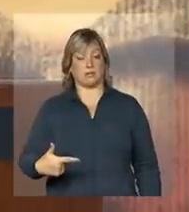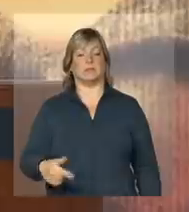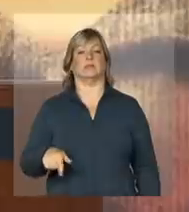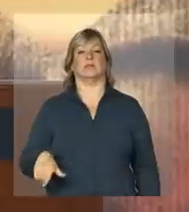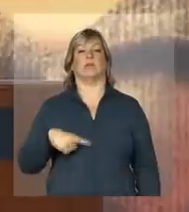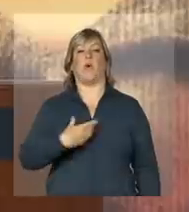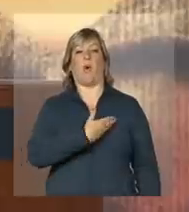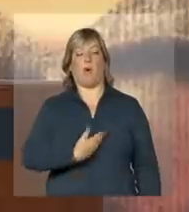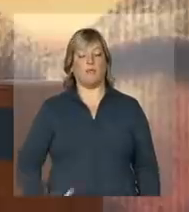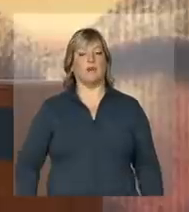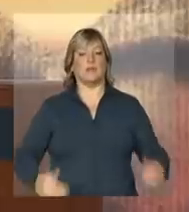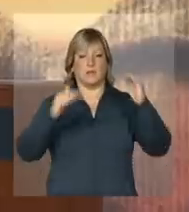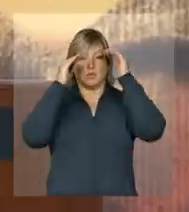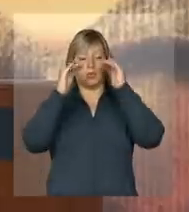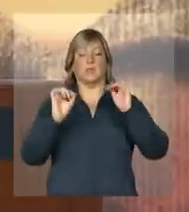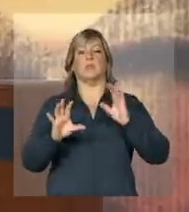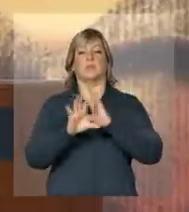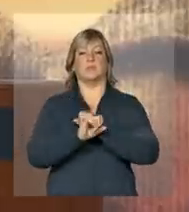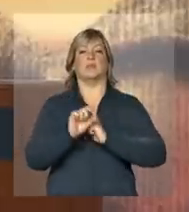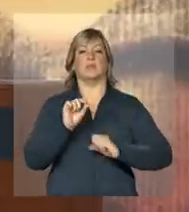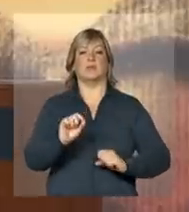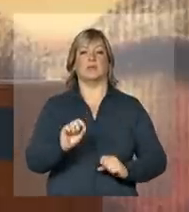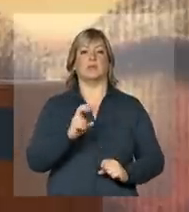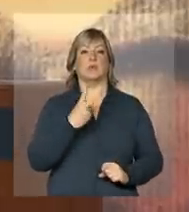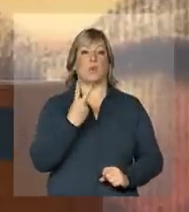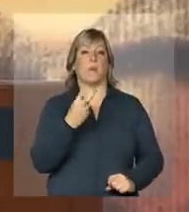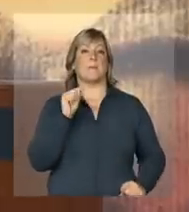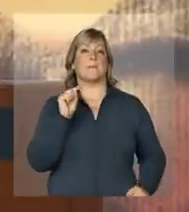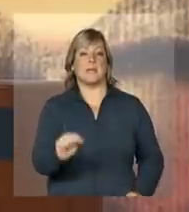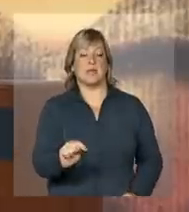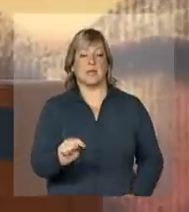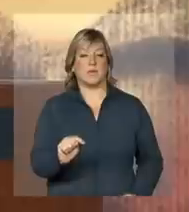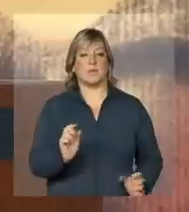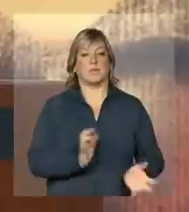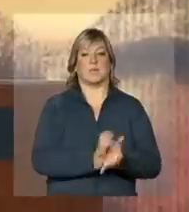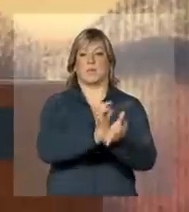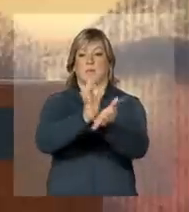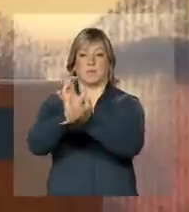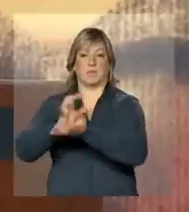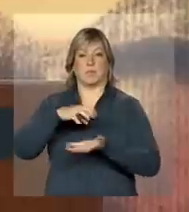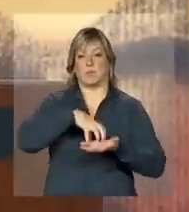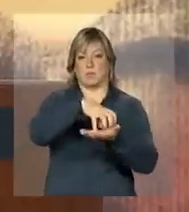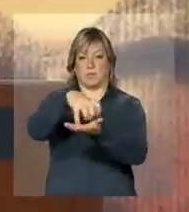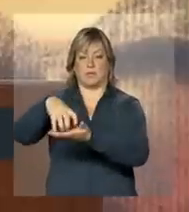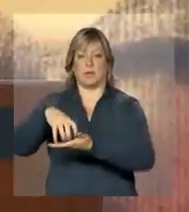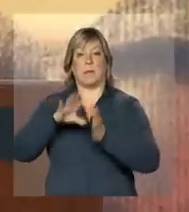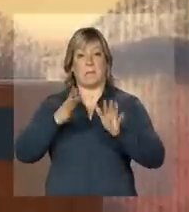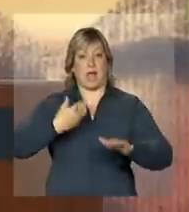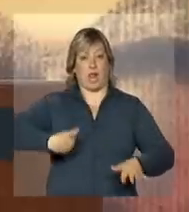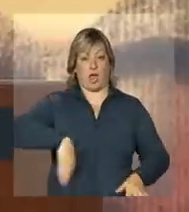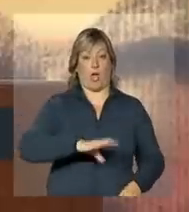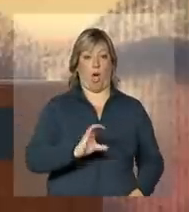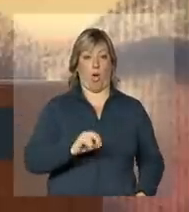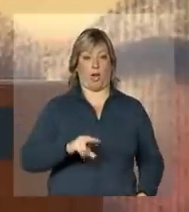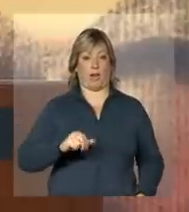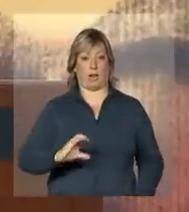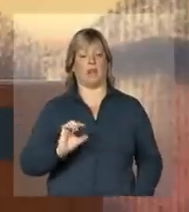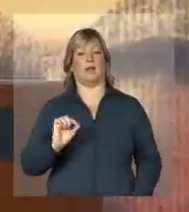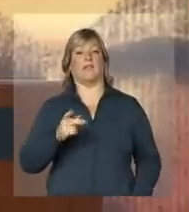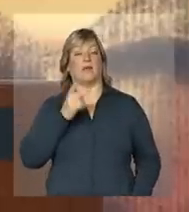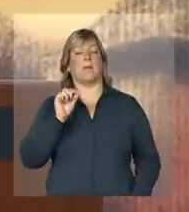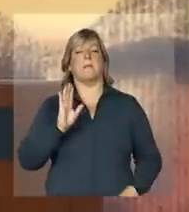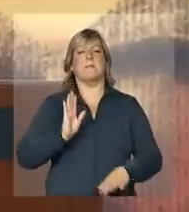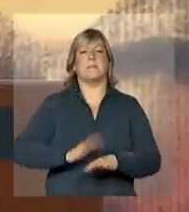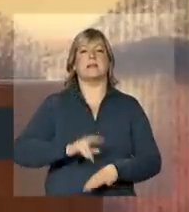governo reconhece cerca de 2.000 comunidades mas nós a conac afirmamos que somos mais de